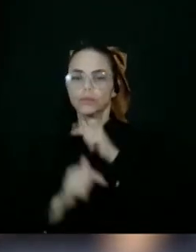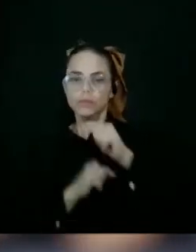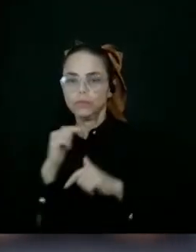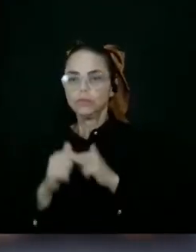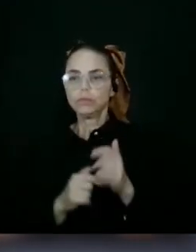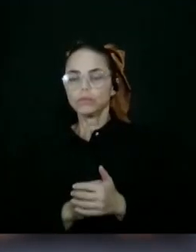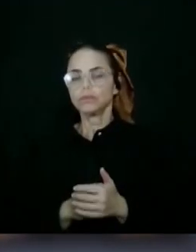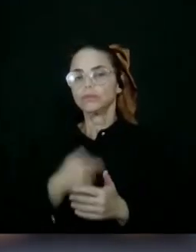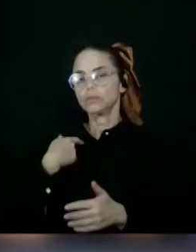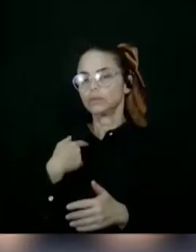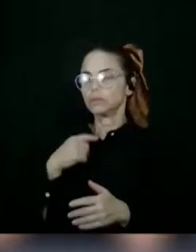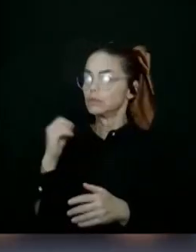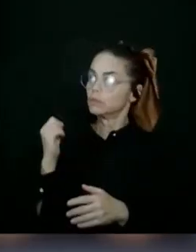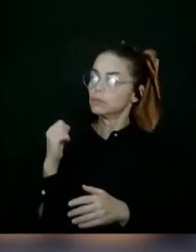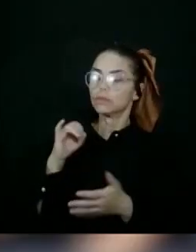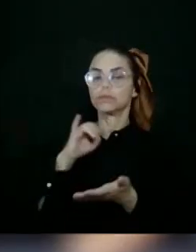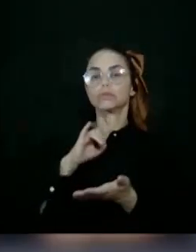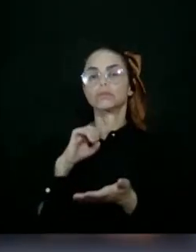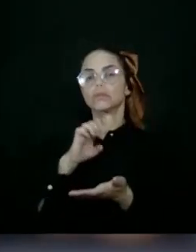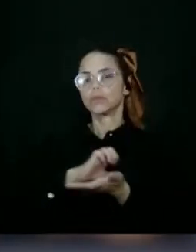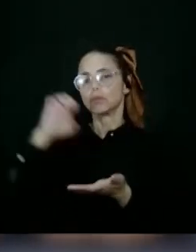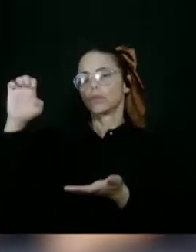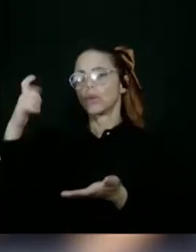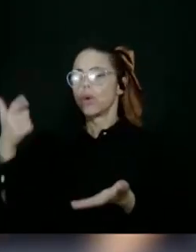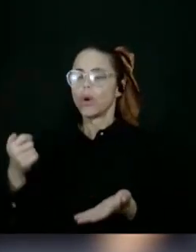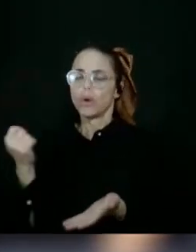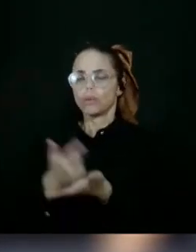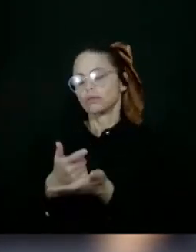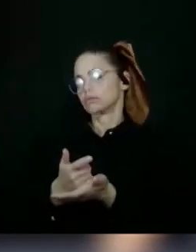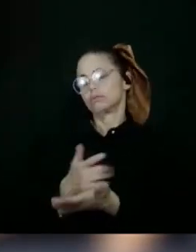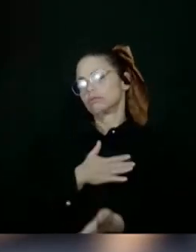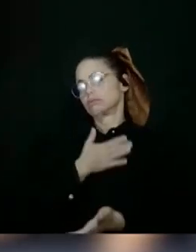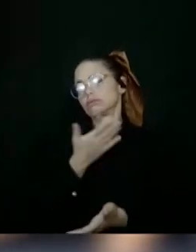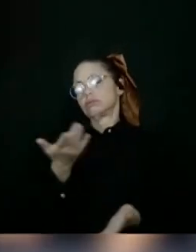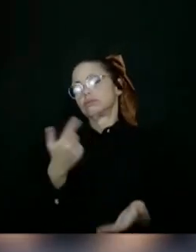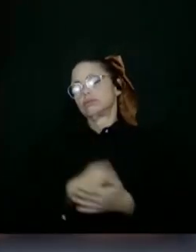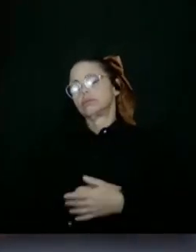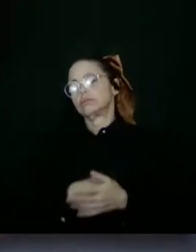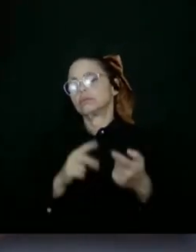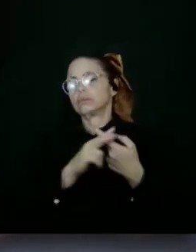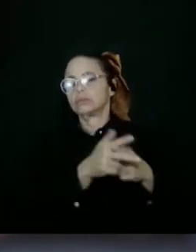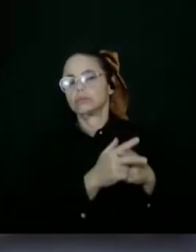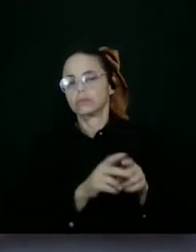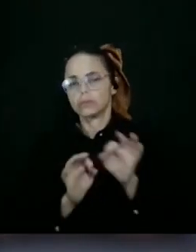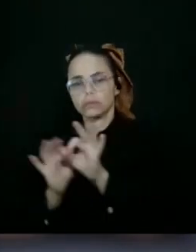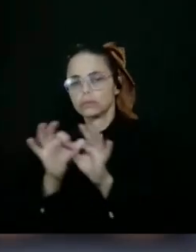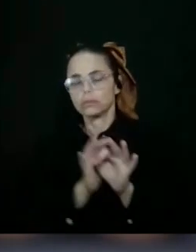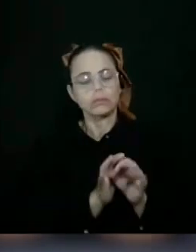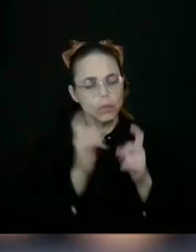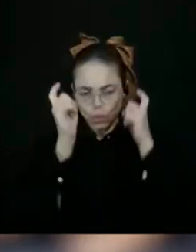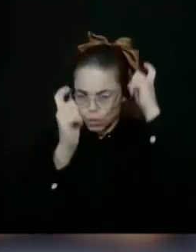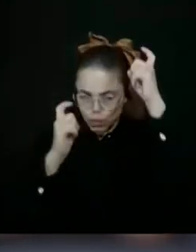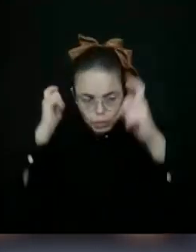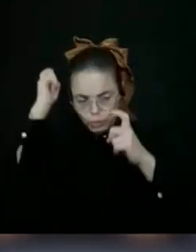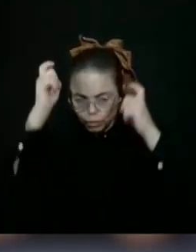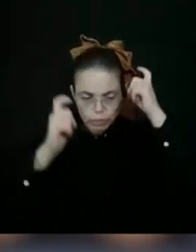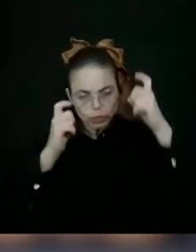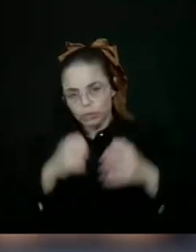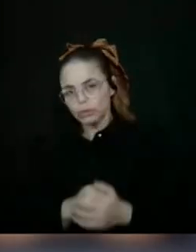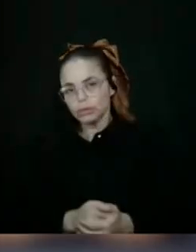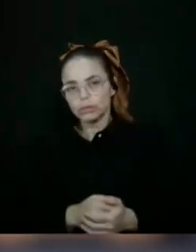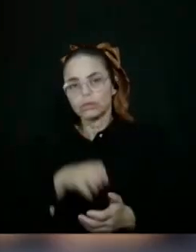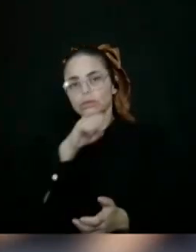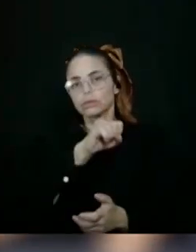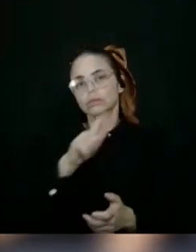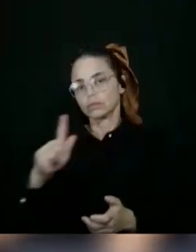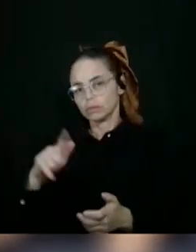lá fora, você fala de compliance, não há susto. Quando se fala de regulatório, não tem preocupação. Quando fala de ESG, não